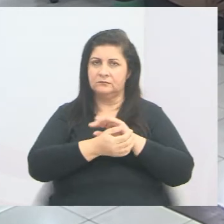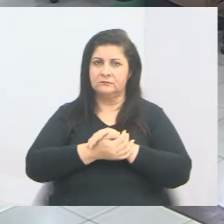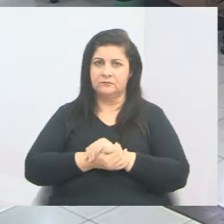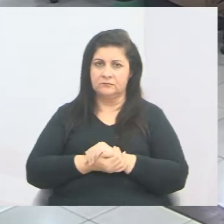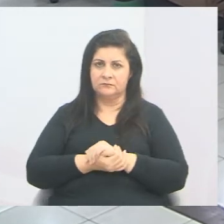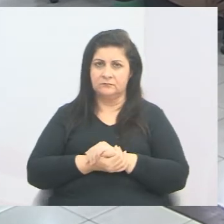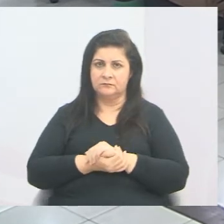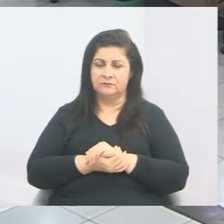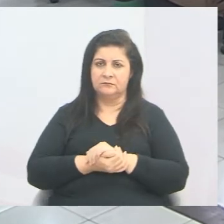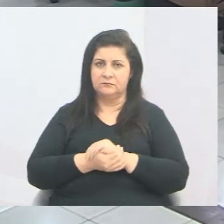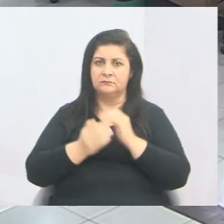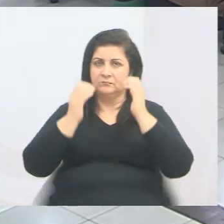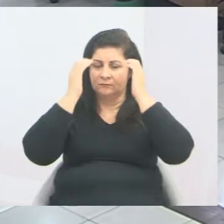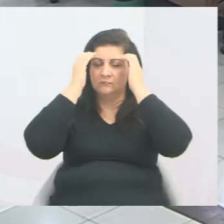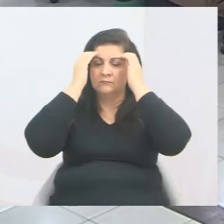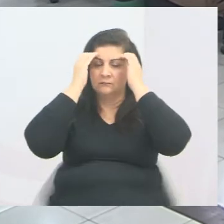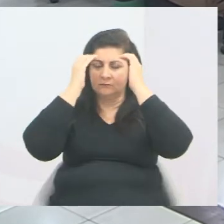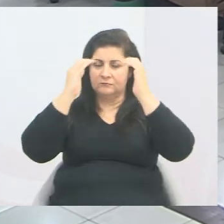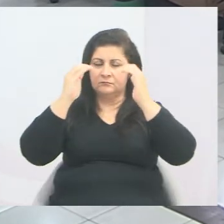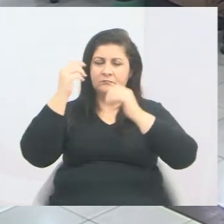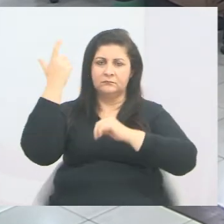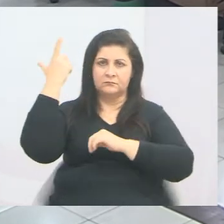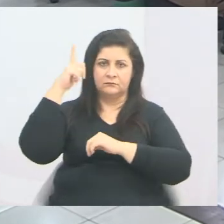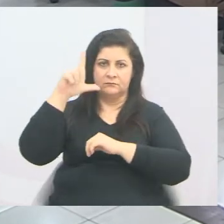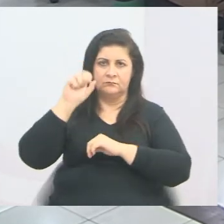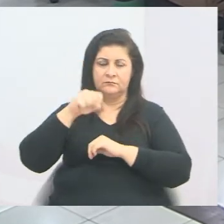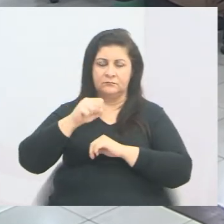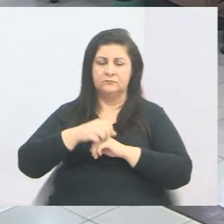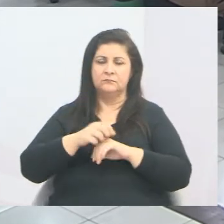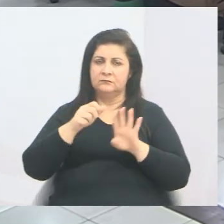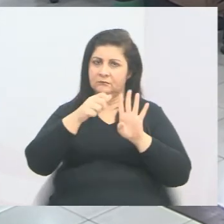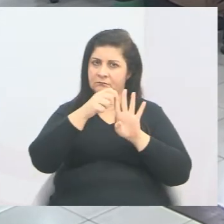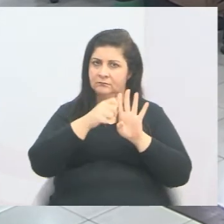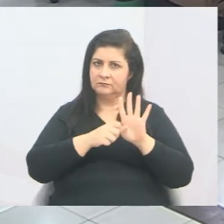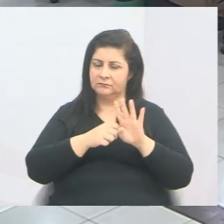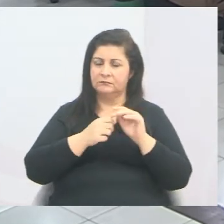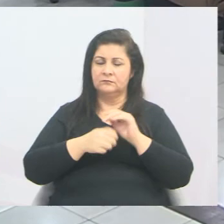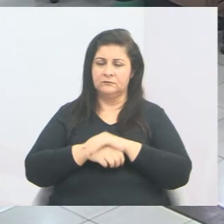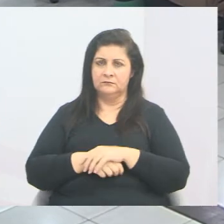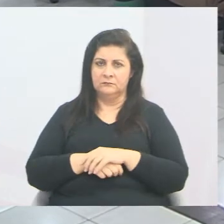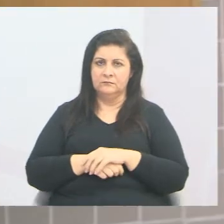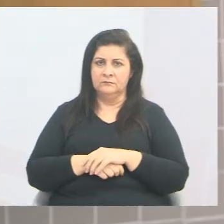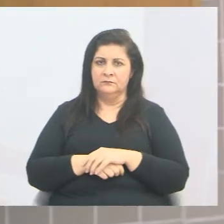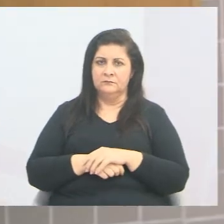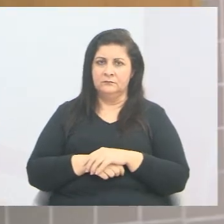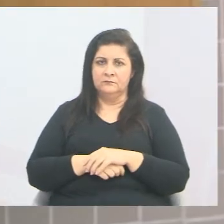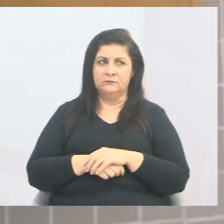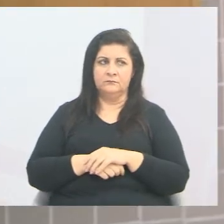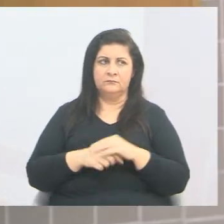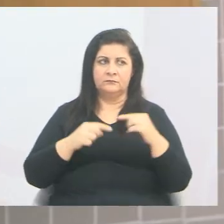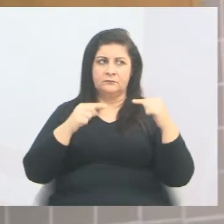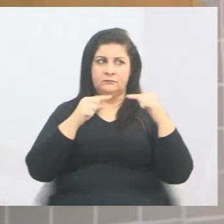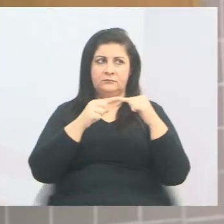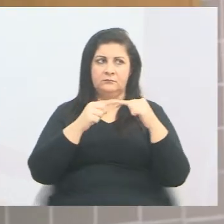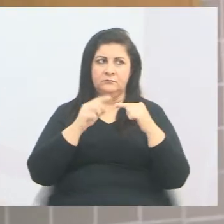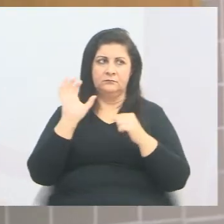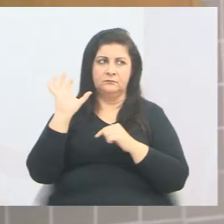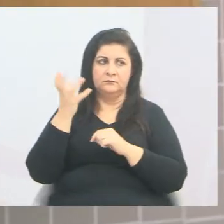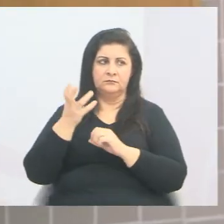ela atendeu a meta para esse primeiro quadrimestre, né? Então, dentro dessa meta que aconteceu,